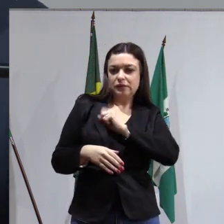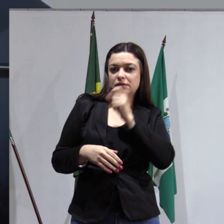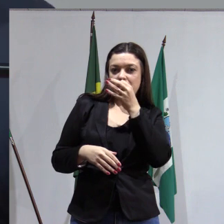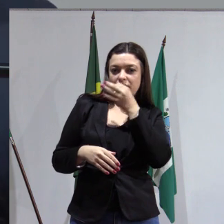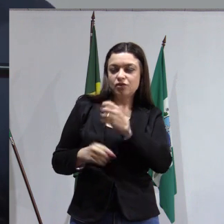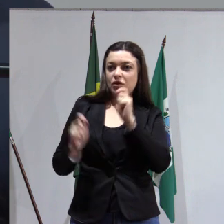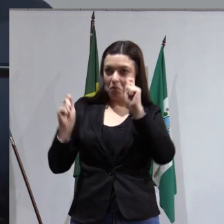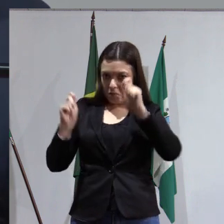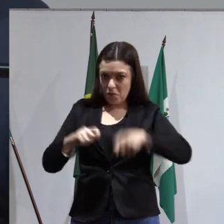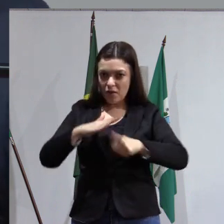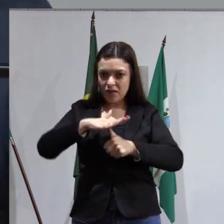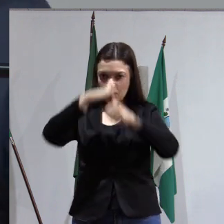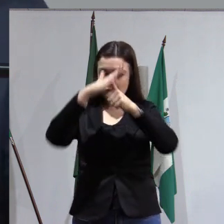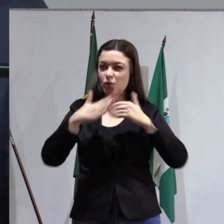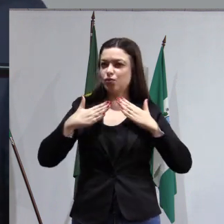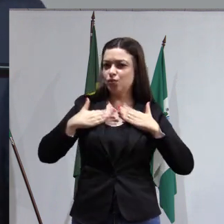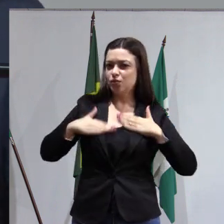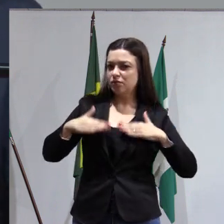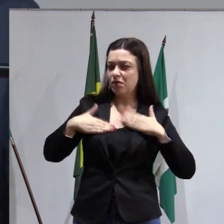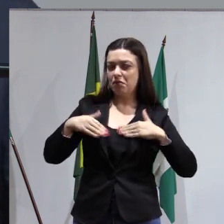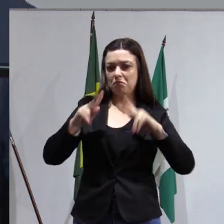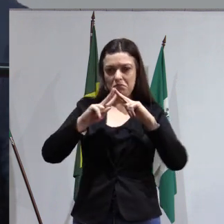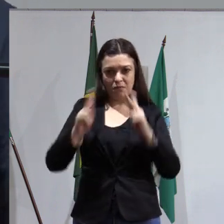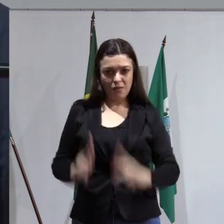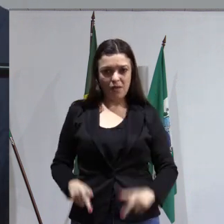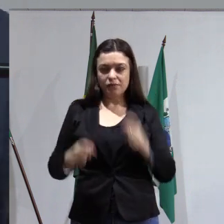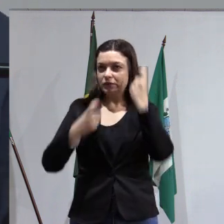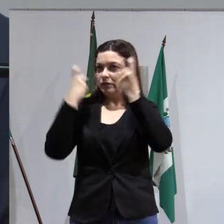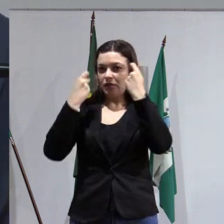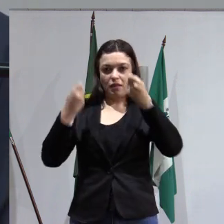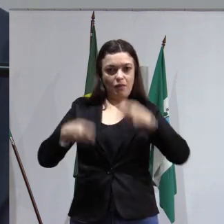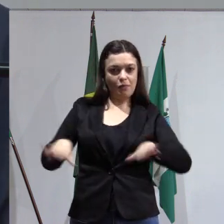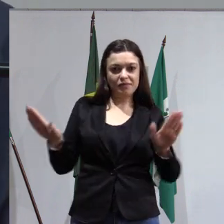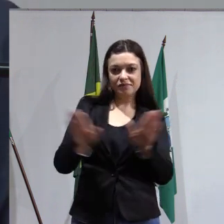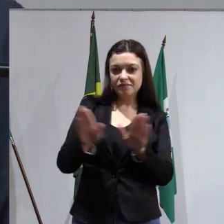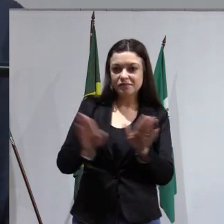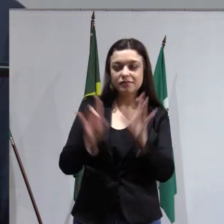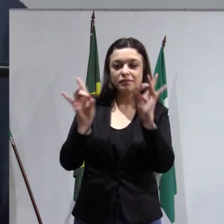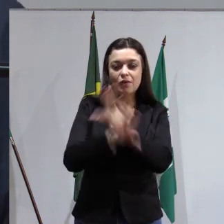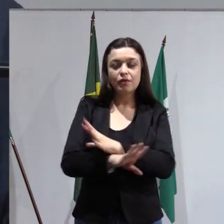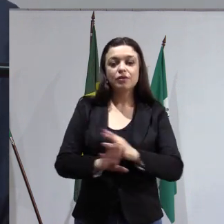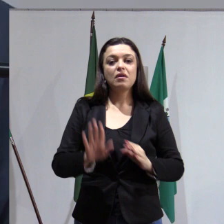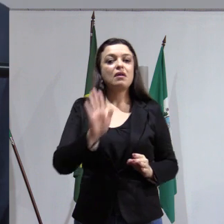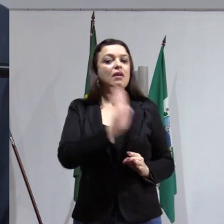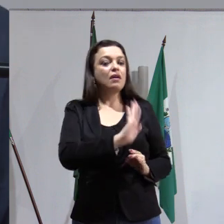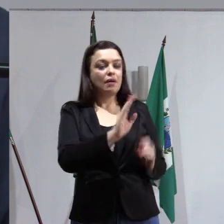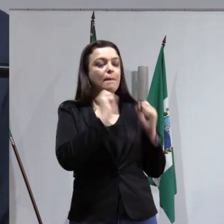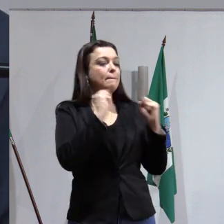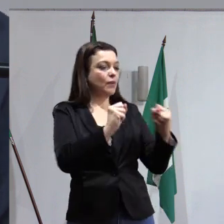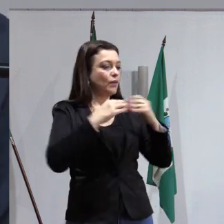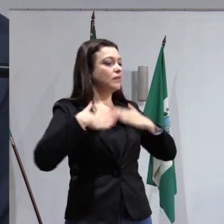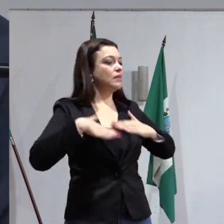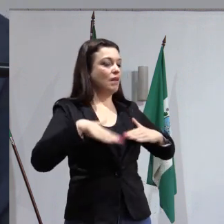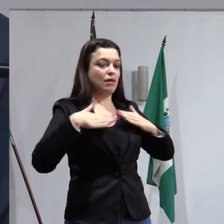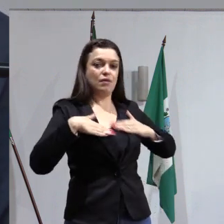ficar sossegados com isso? Podem ficar tranquilos porque isso vai ser mantido? Ele falou, não, eles podem ficar tranquilos que isso vai ser